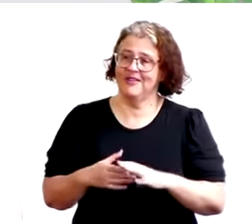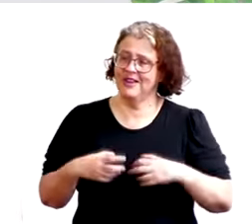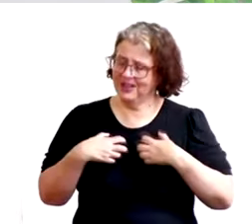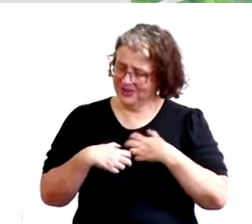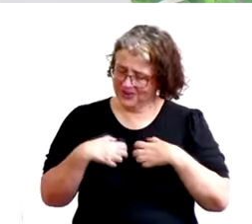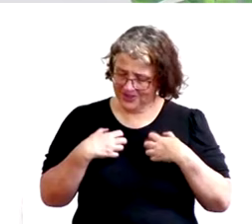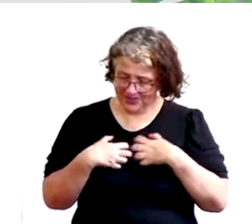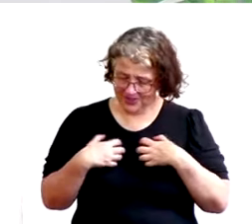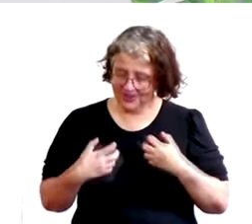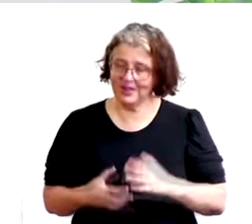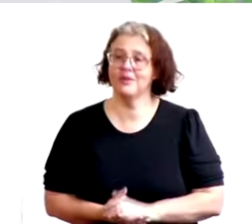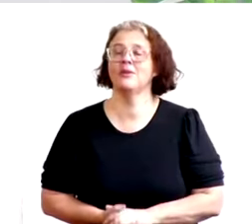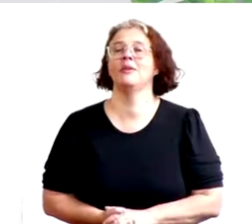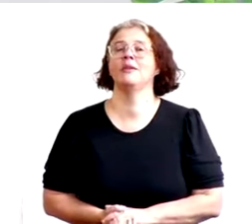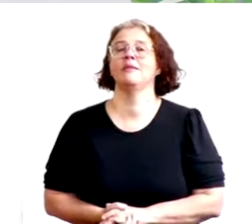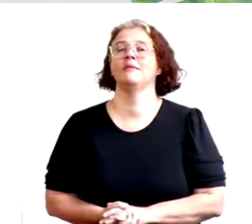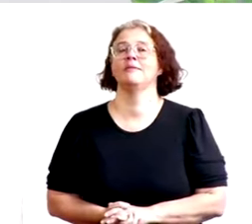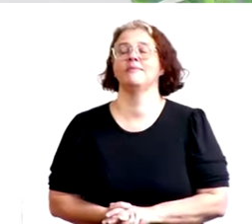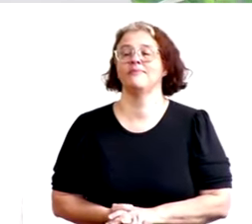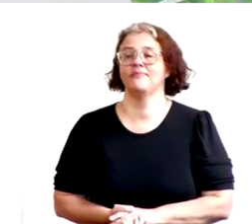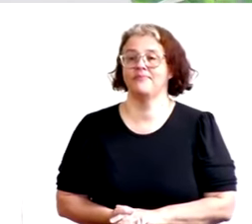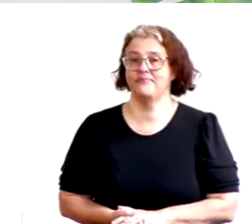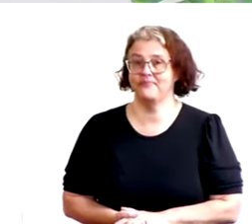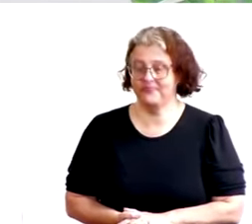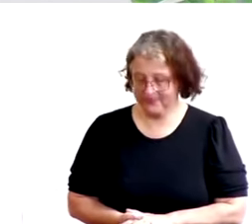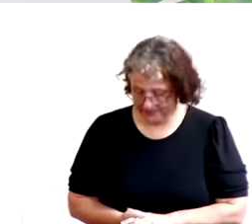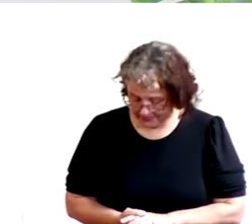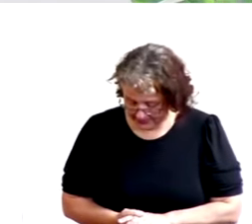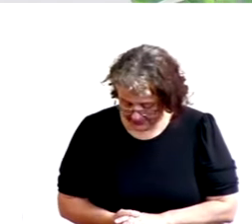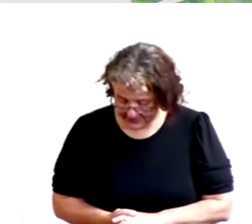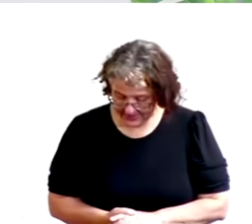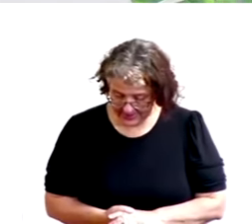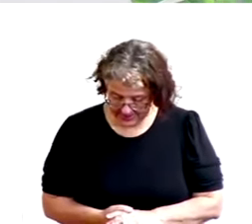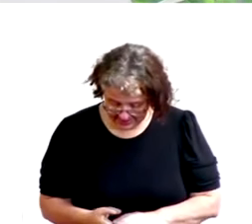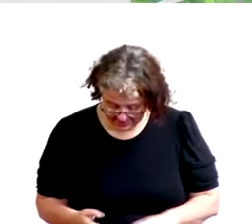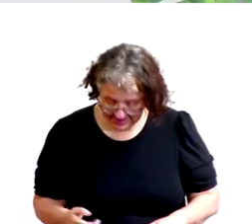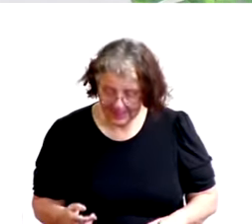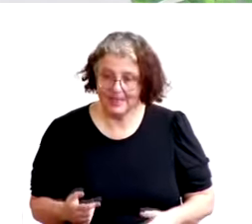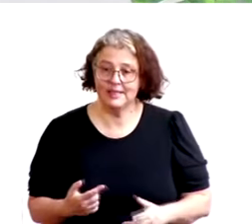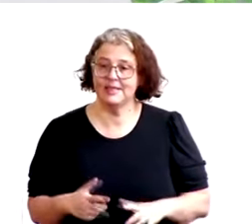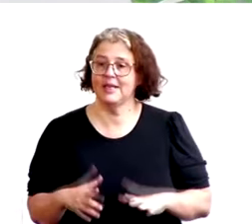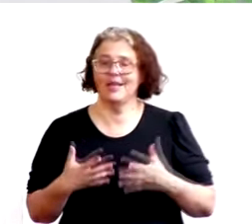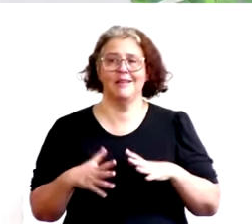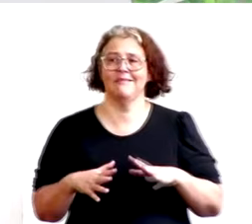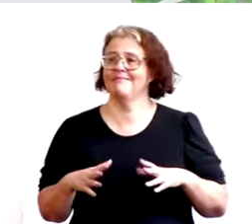dores Sem Rodeios sem palavras temperadas